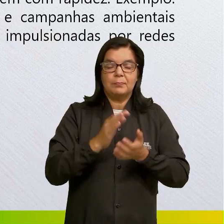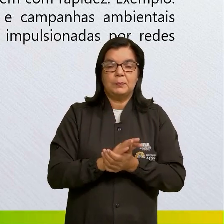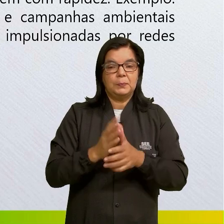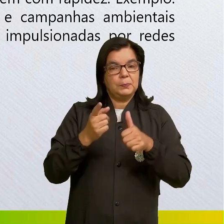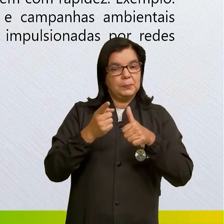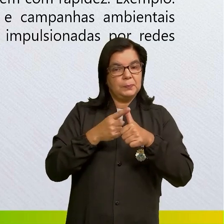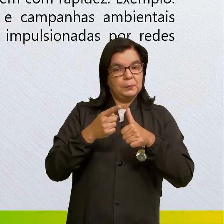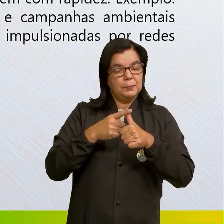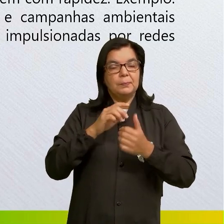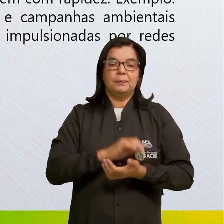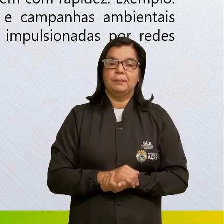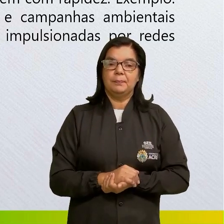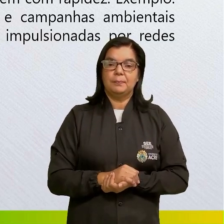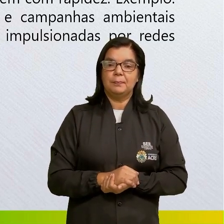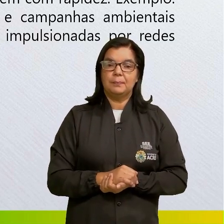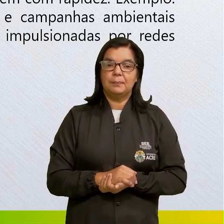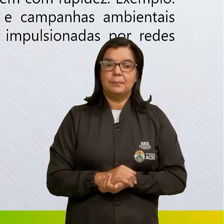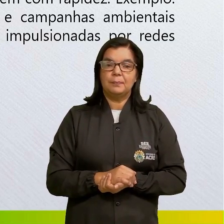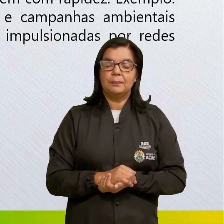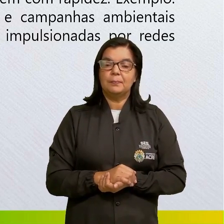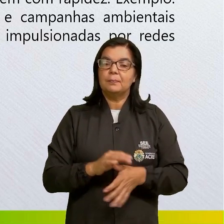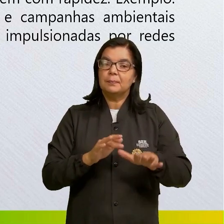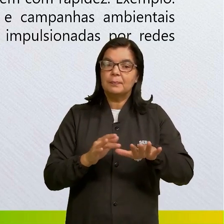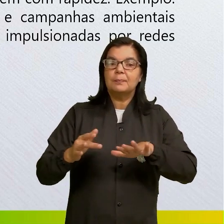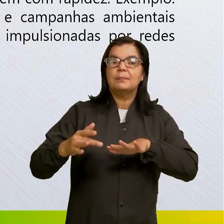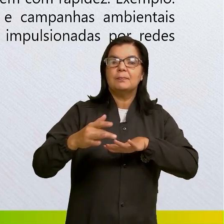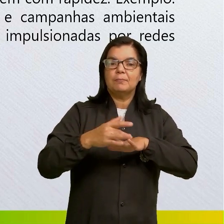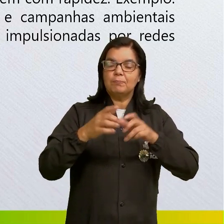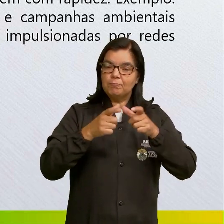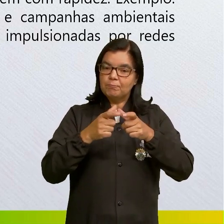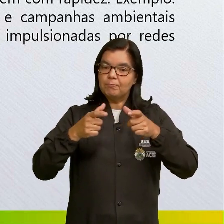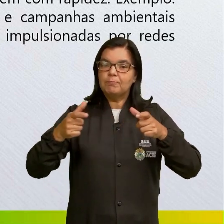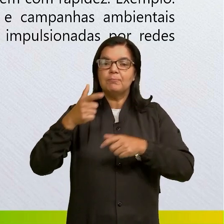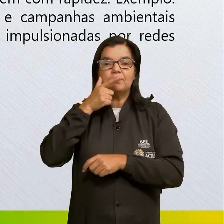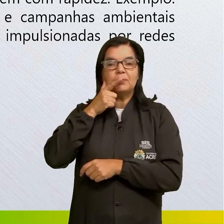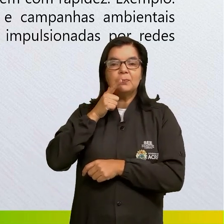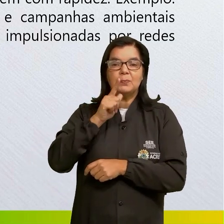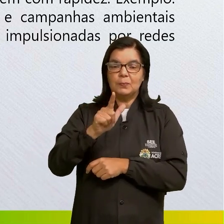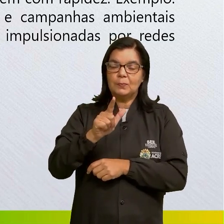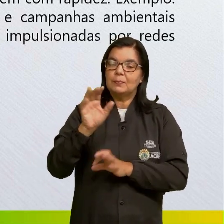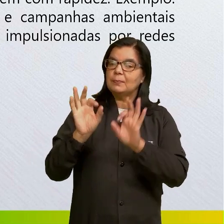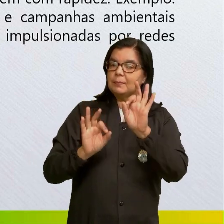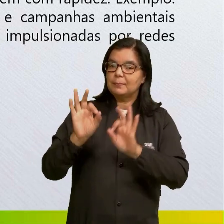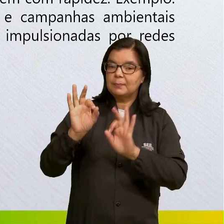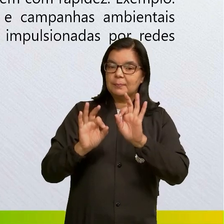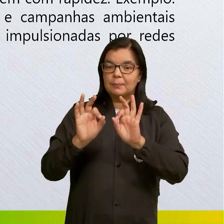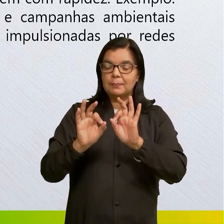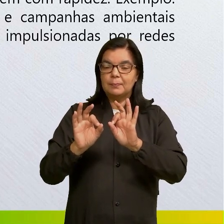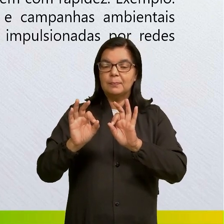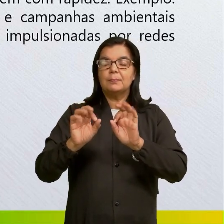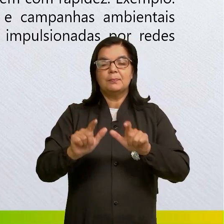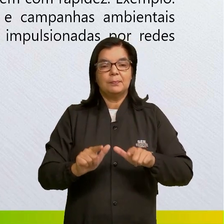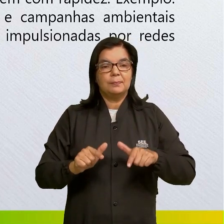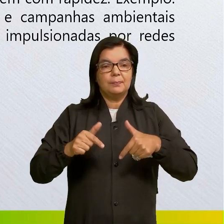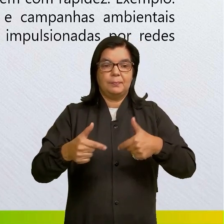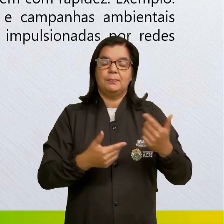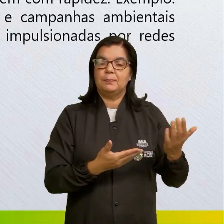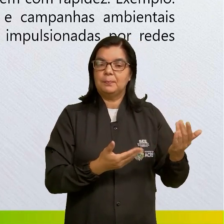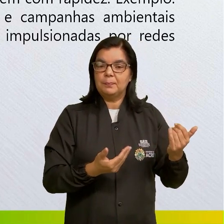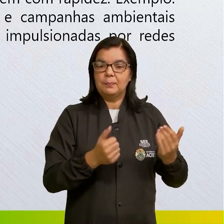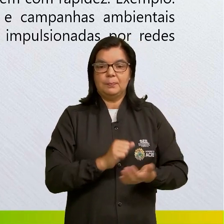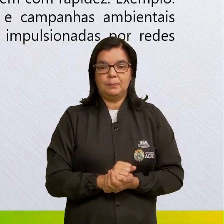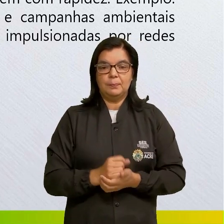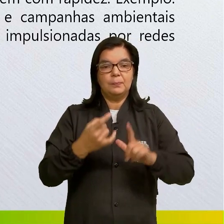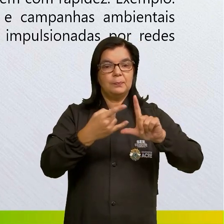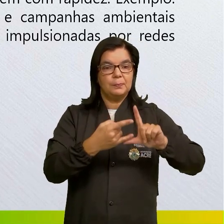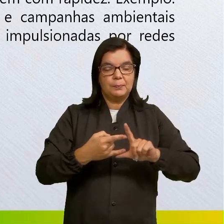primeiro argumento: as redes sociais ampliam o alcance e a organização dos movimentos juvenis.